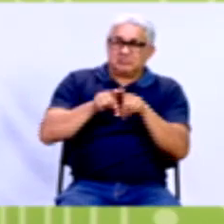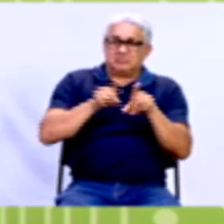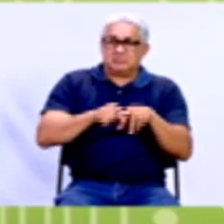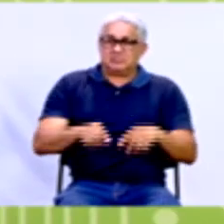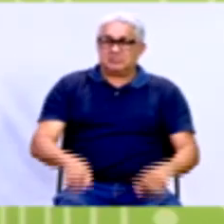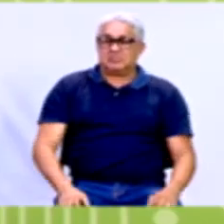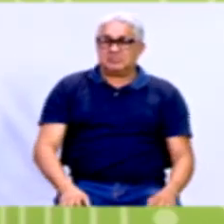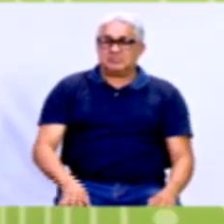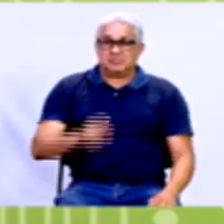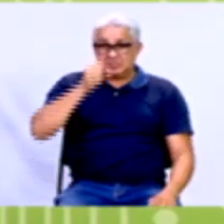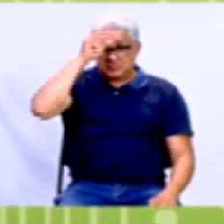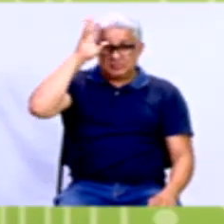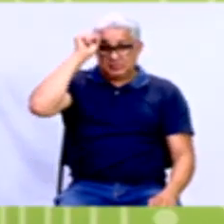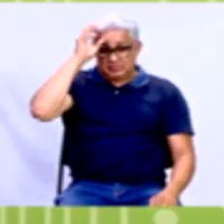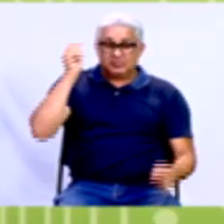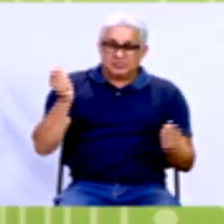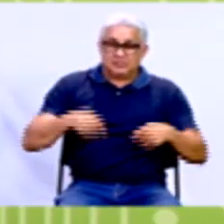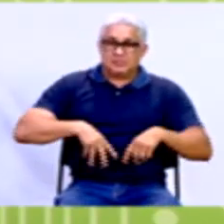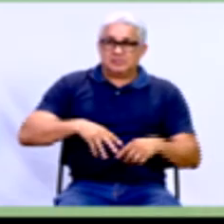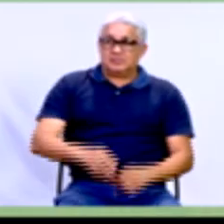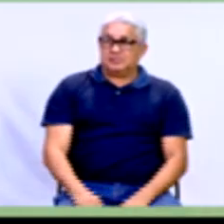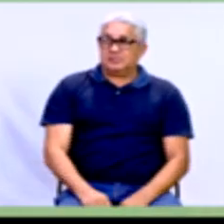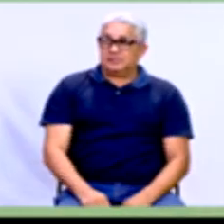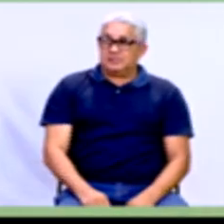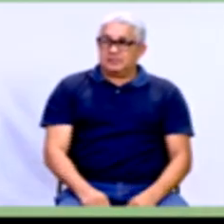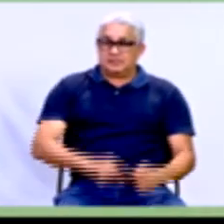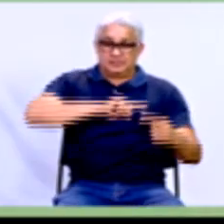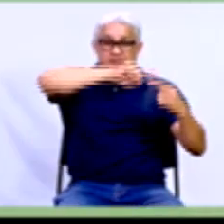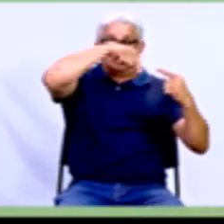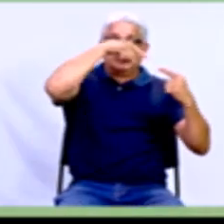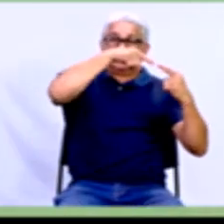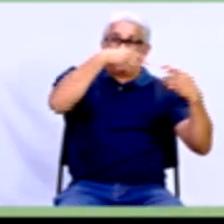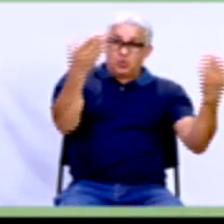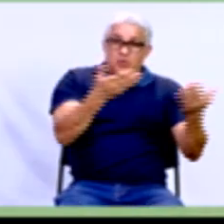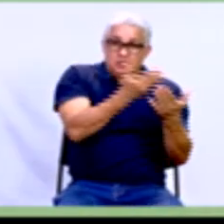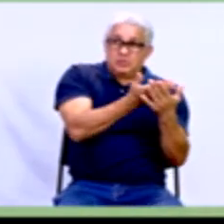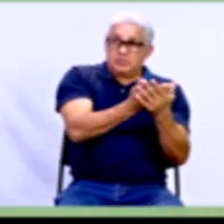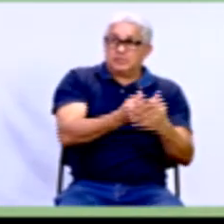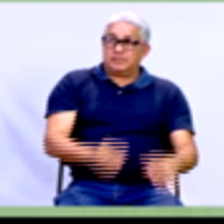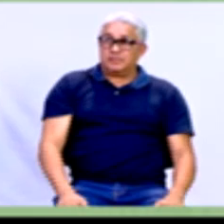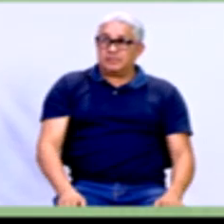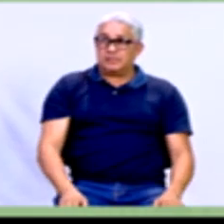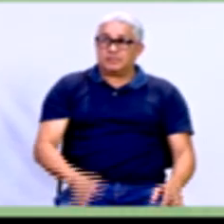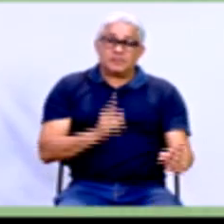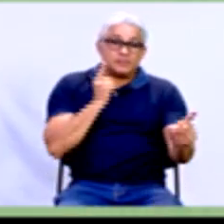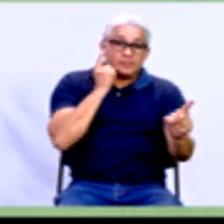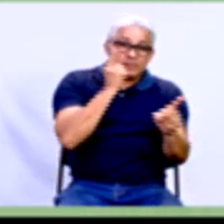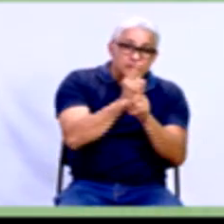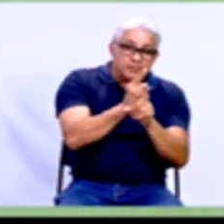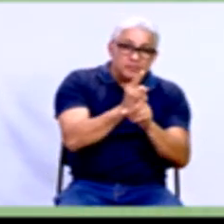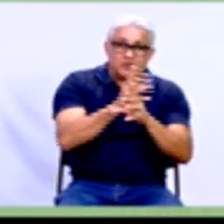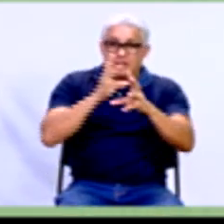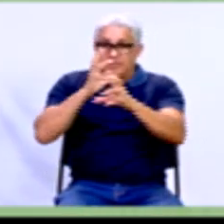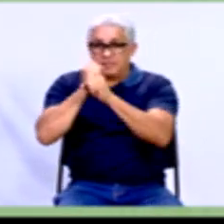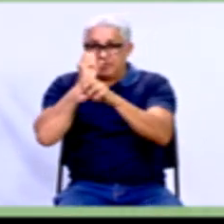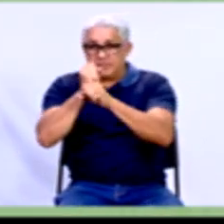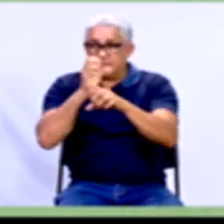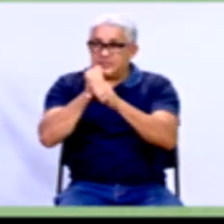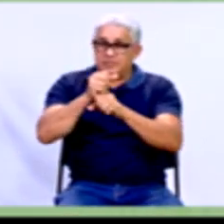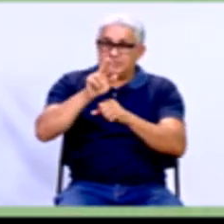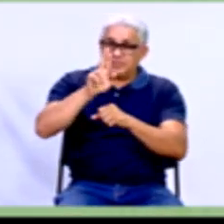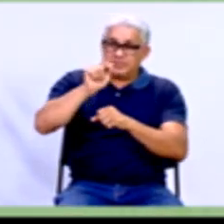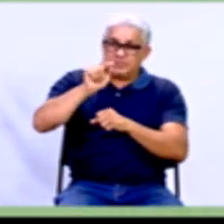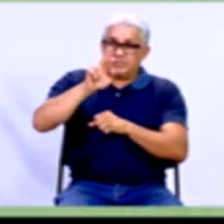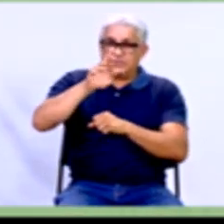né? Então vamos lá, pessoal. Os objetivos da nossa aula de hoje é encontrar a equação da linha de